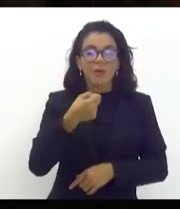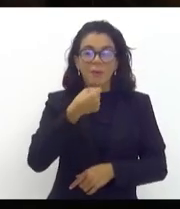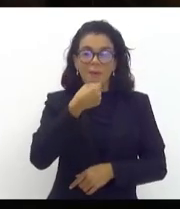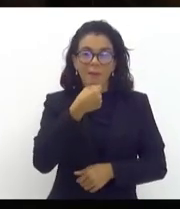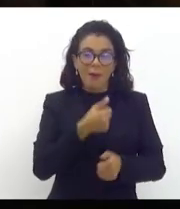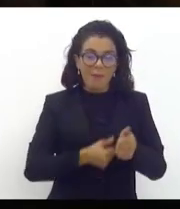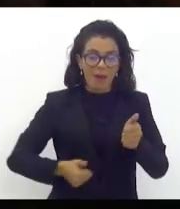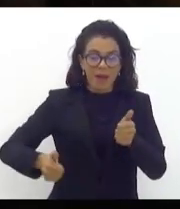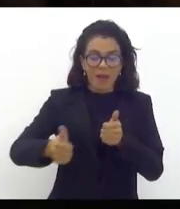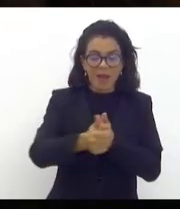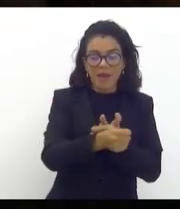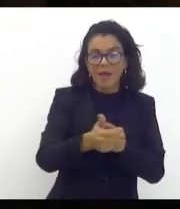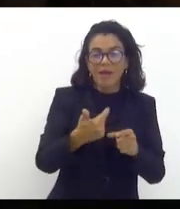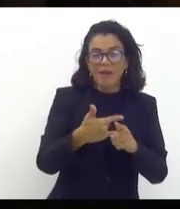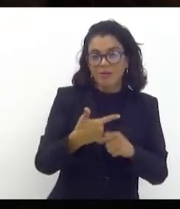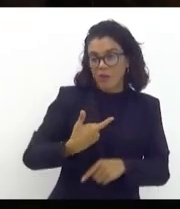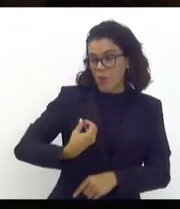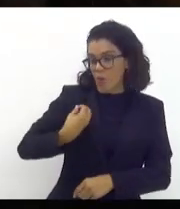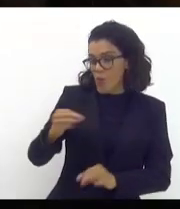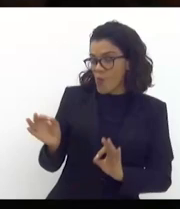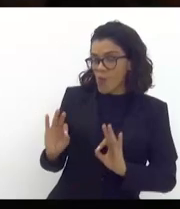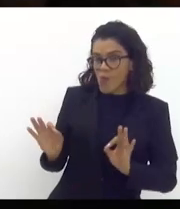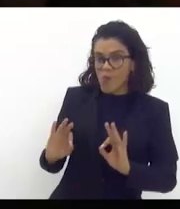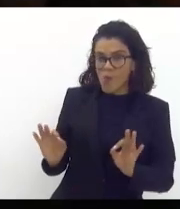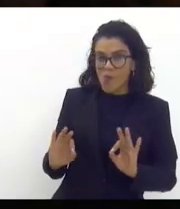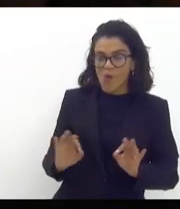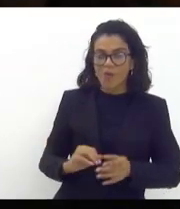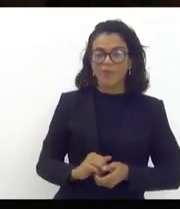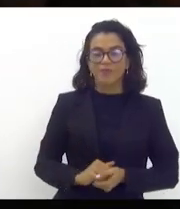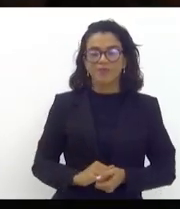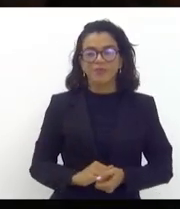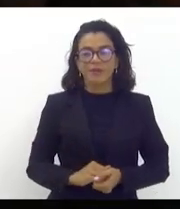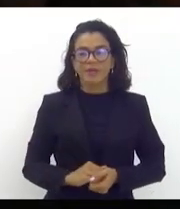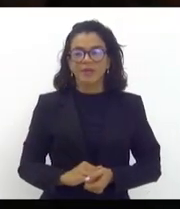frente, que Vossa Excelência não estava presente no momento. Bom,